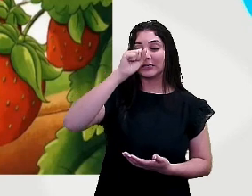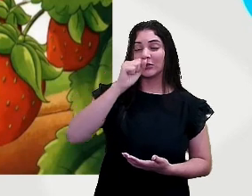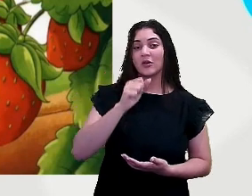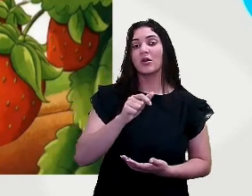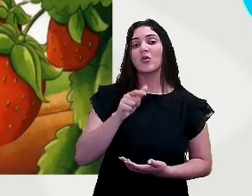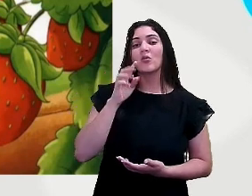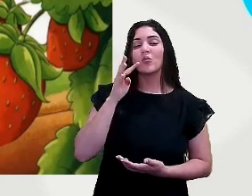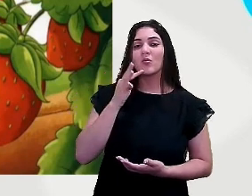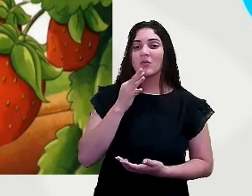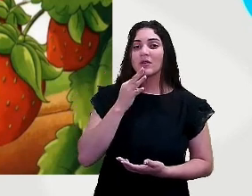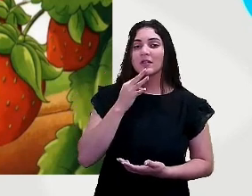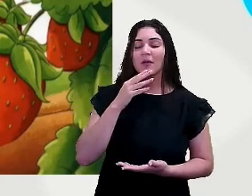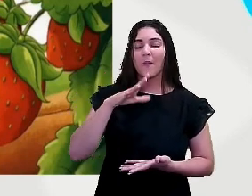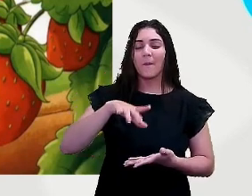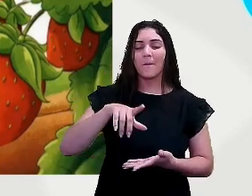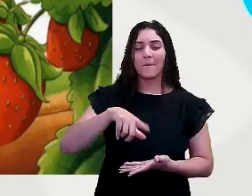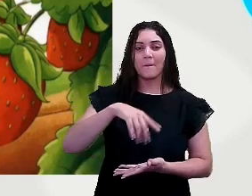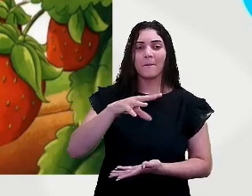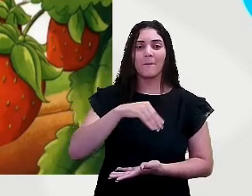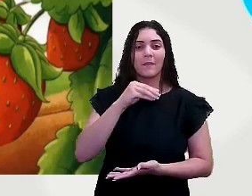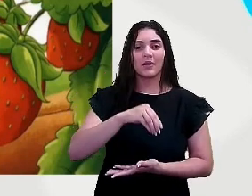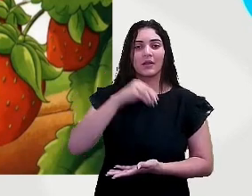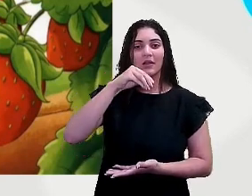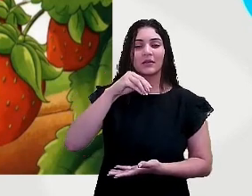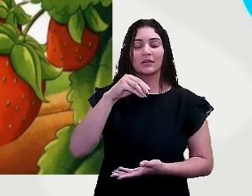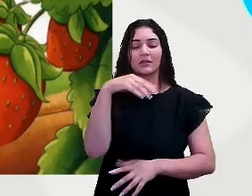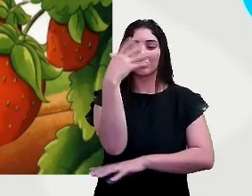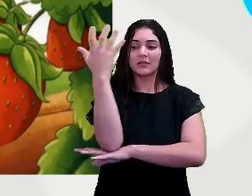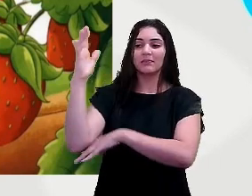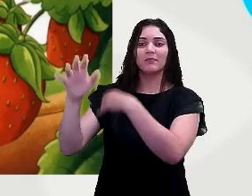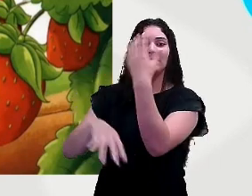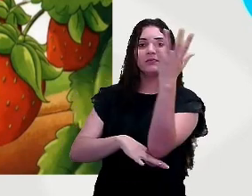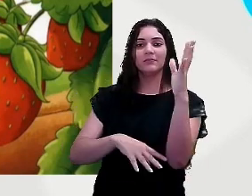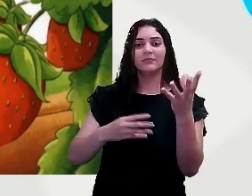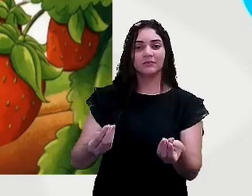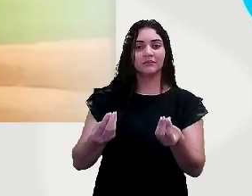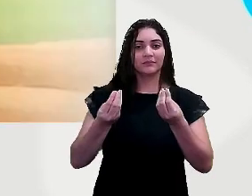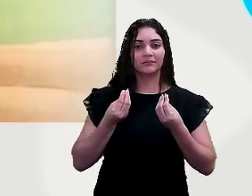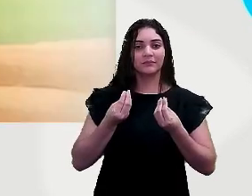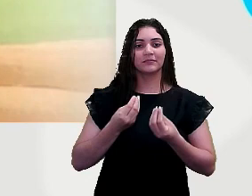o milagre que a natureza nos deu.